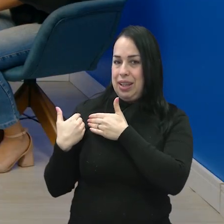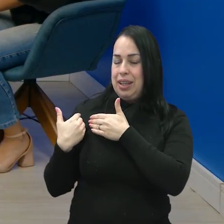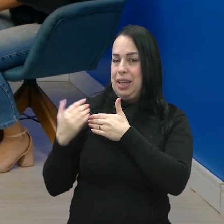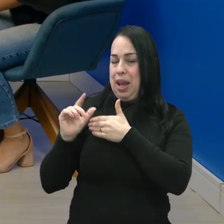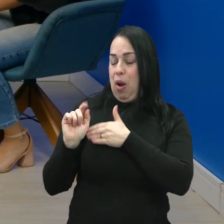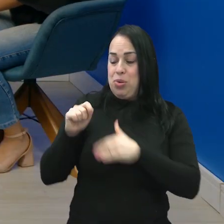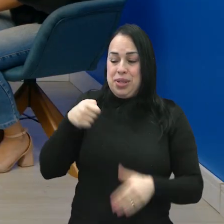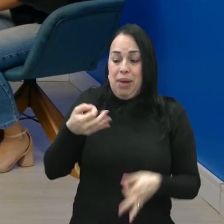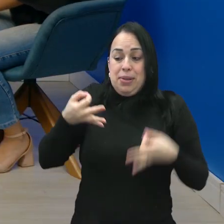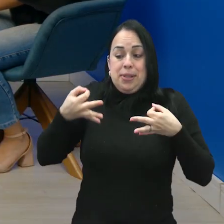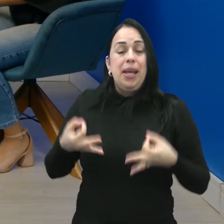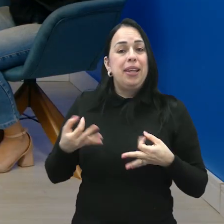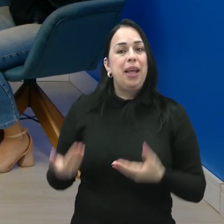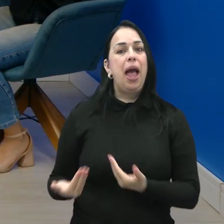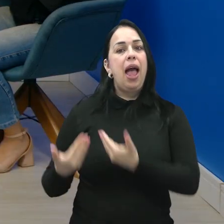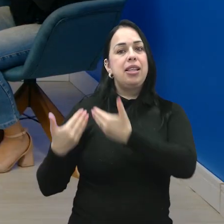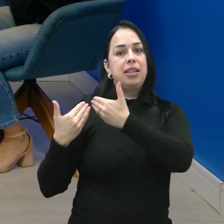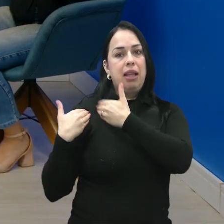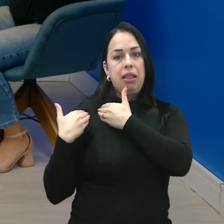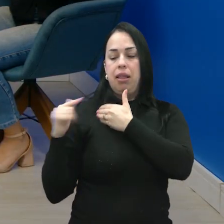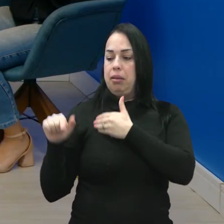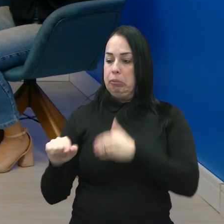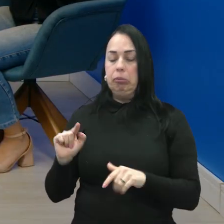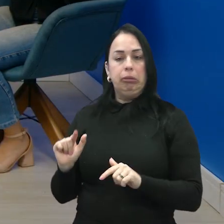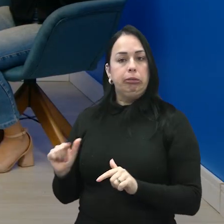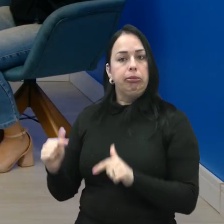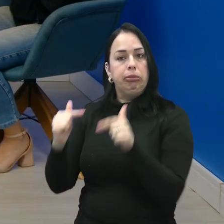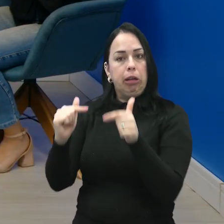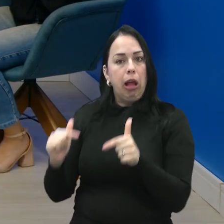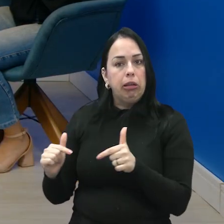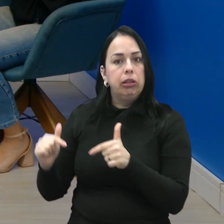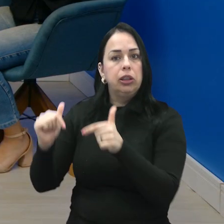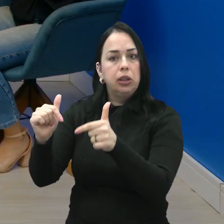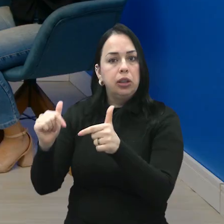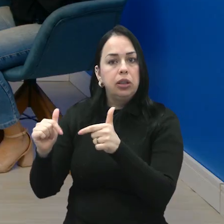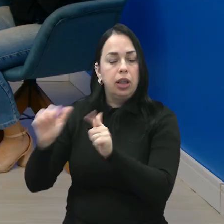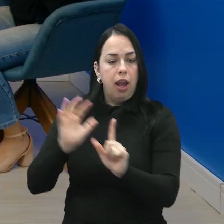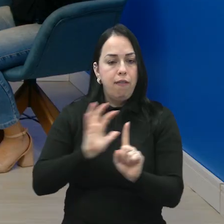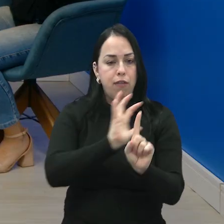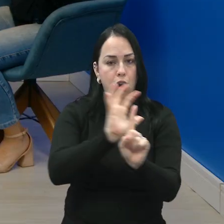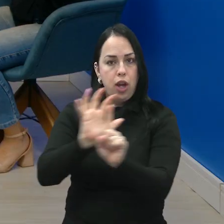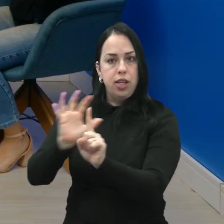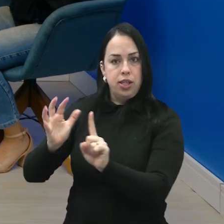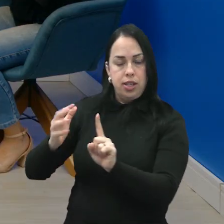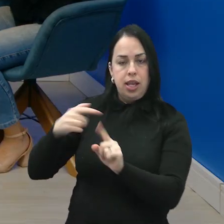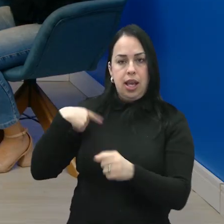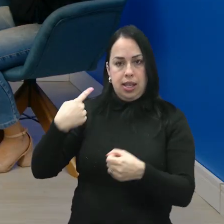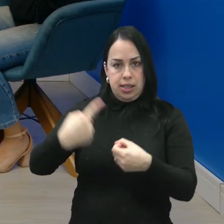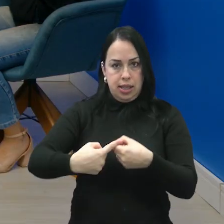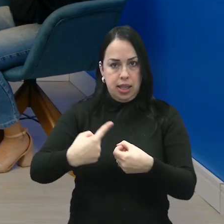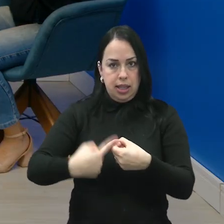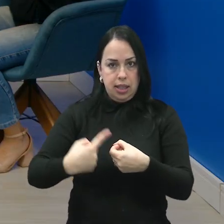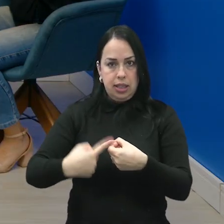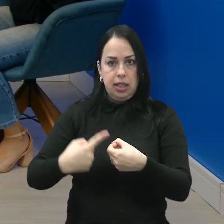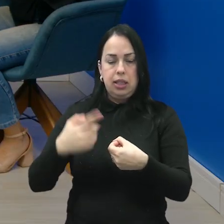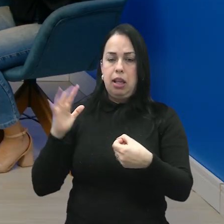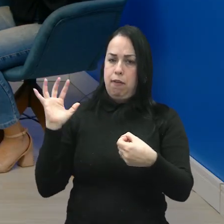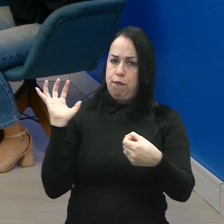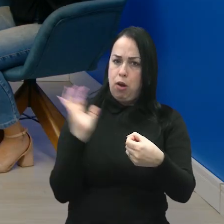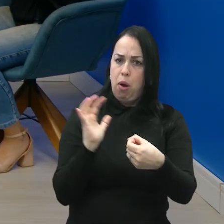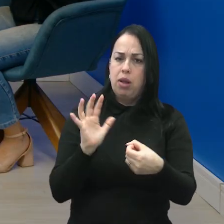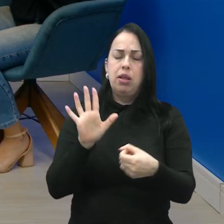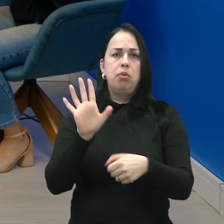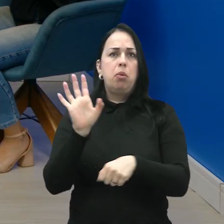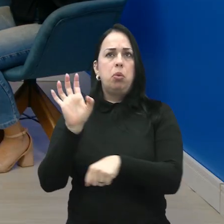a palavra-chave, né? Porque apesar das ações ali terem um reflexo no município, né? Não